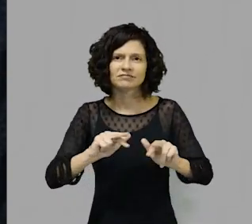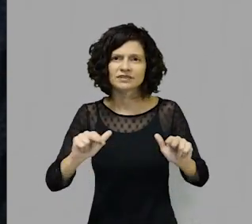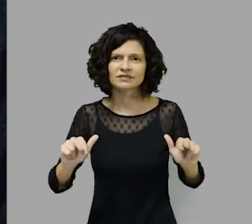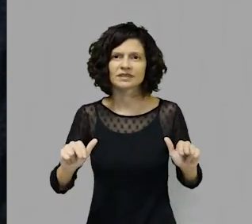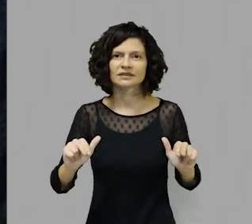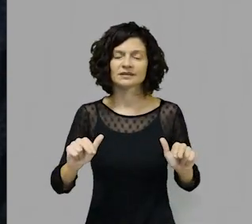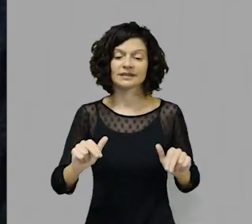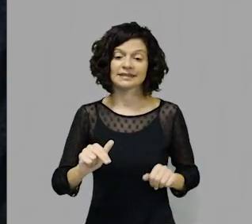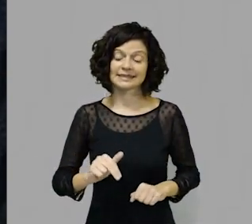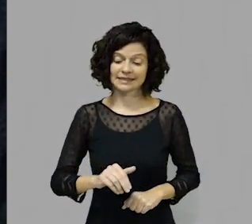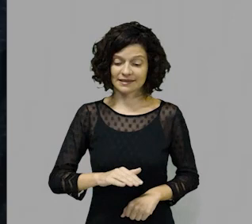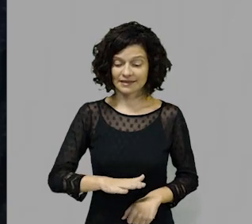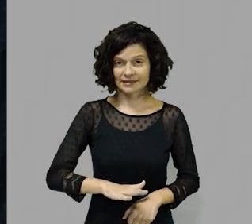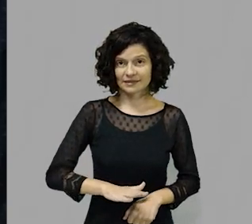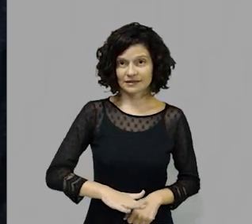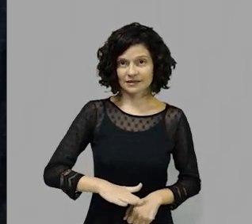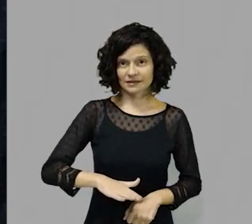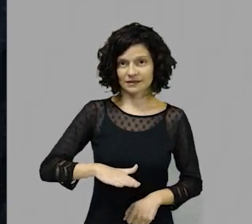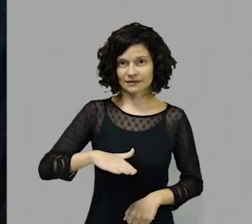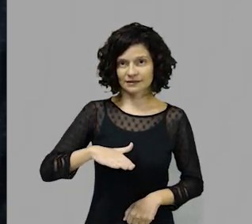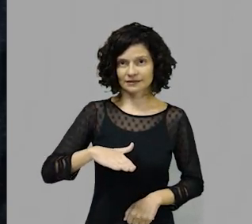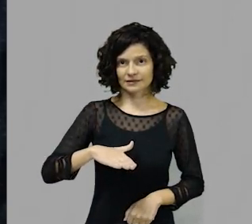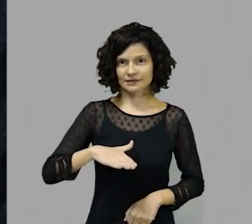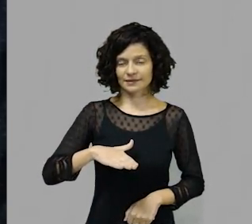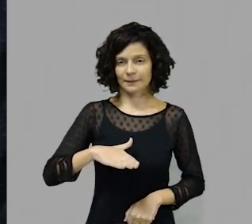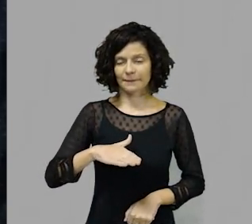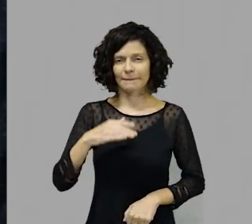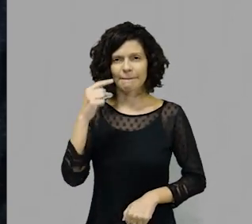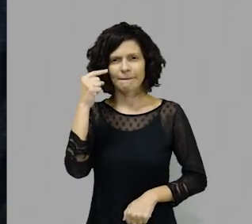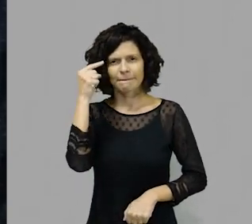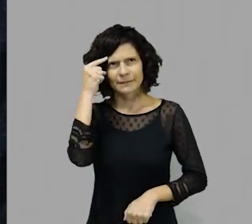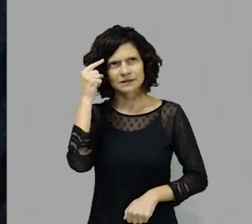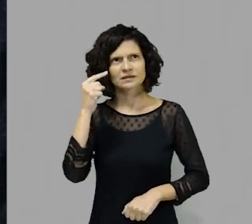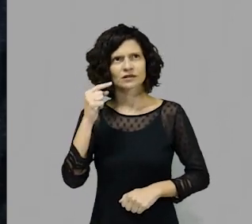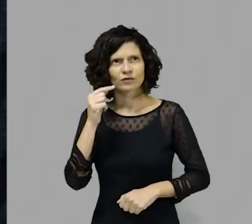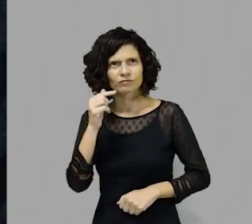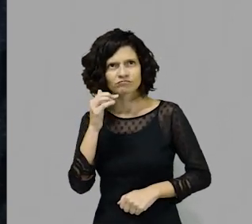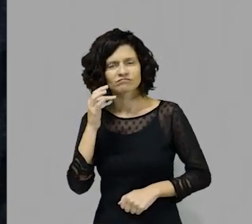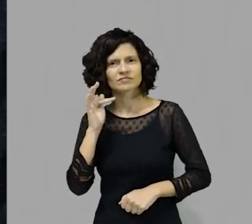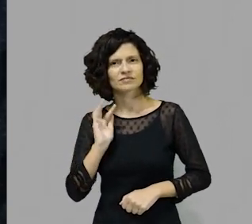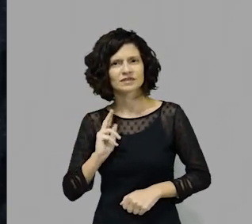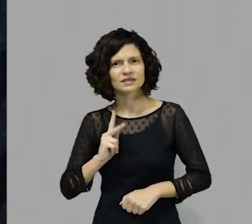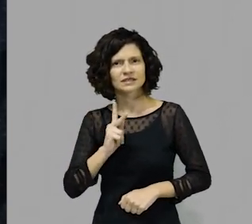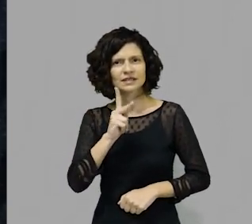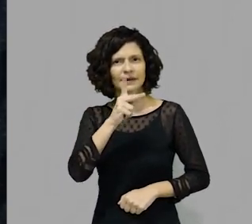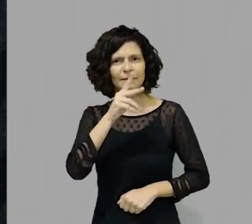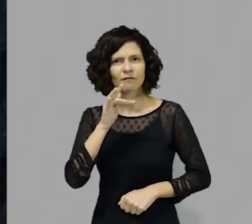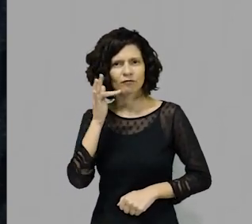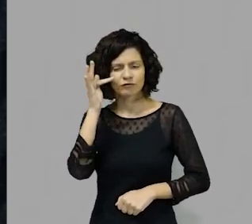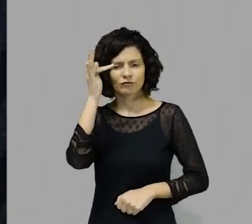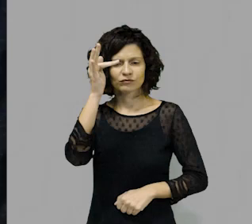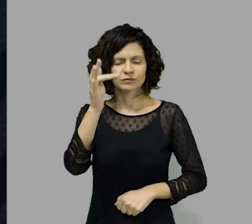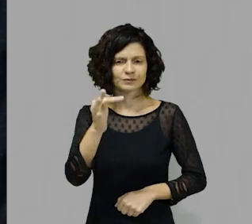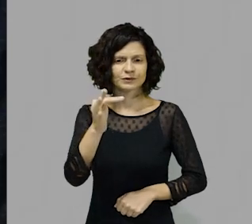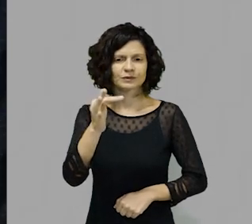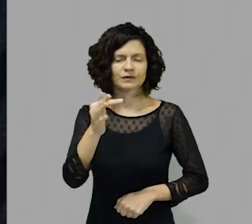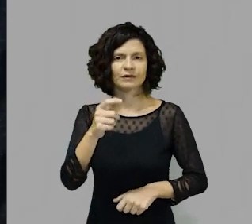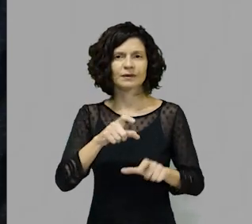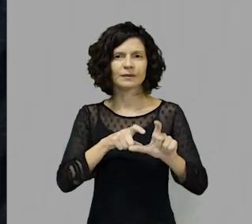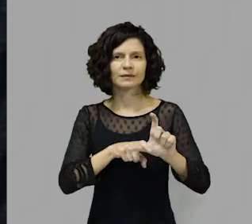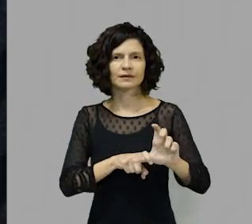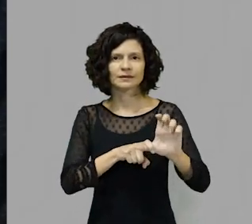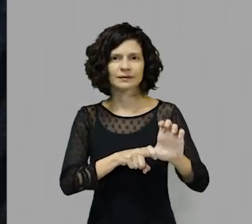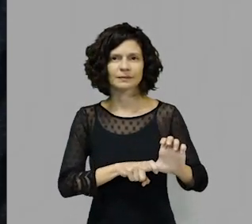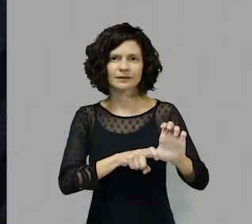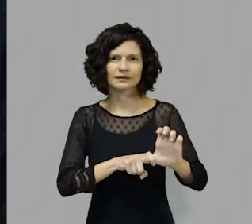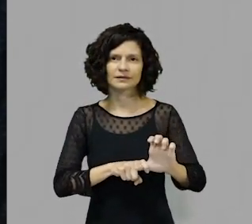Consequentemente, essa criança ela já vai crescer nesse ambiente e por essa lógica, né, que é da cultura da pobreza e da dependência,